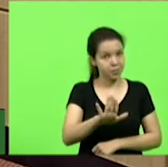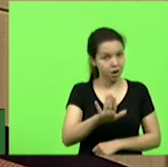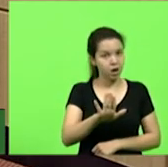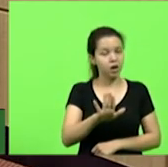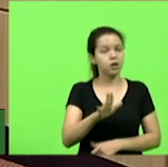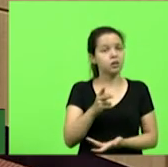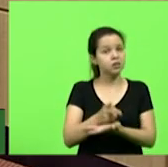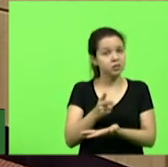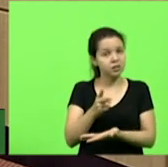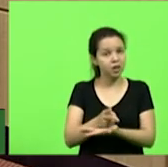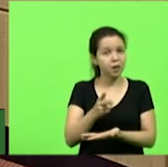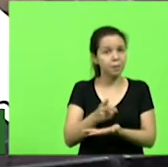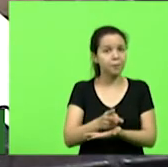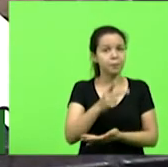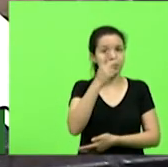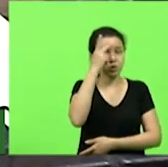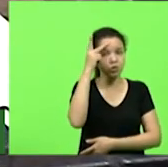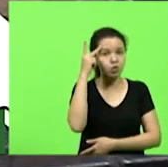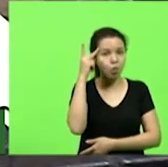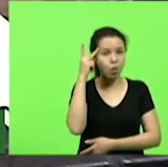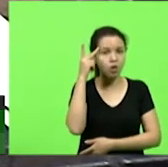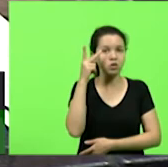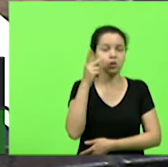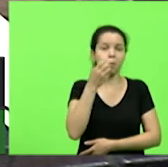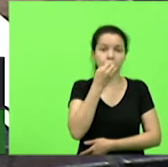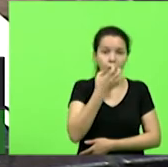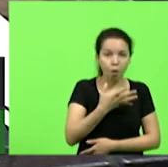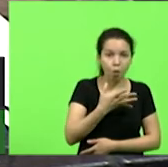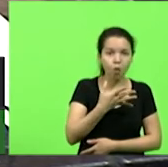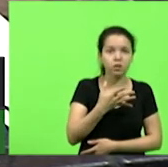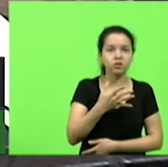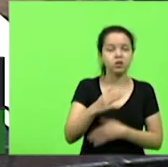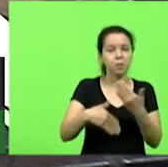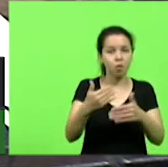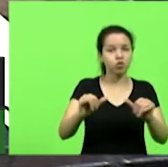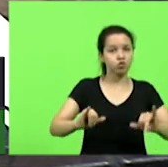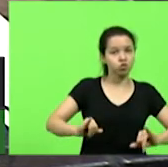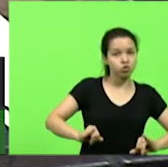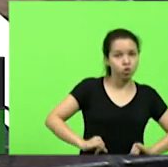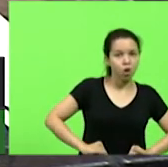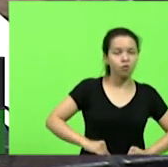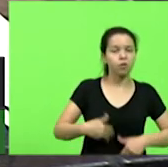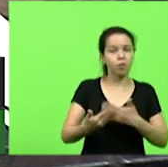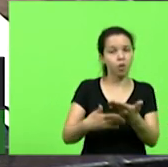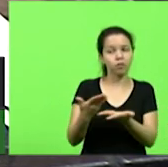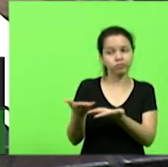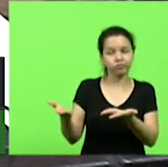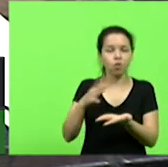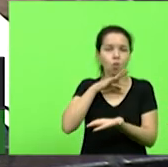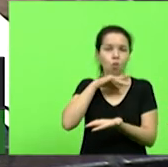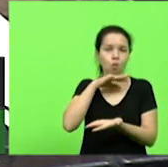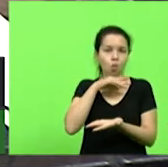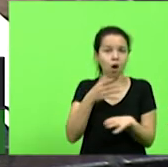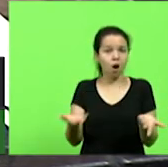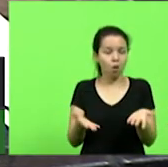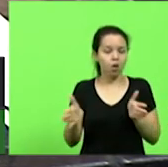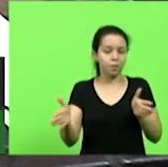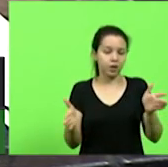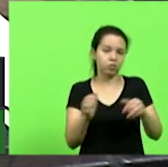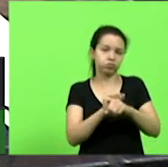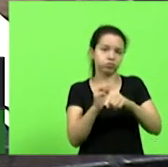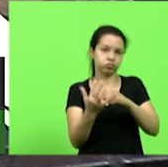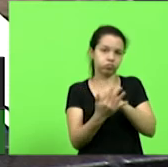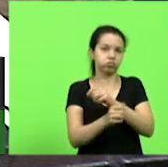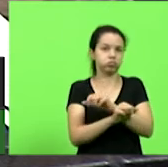os bons pagam pelos maus. E nós estamos numa situação diferente, numa situação de pandemia,